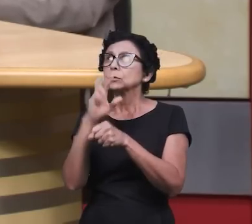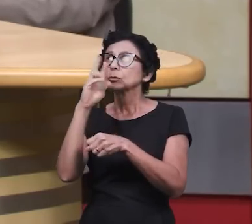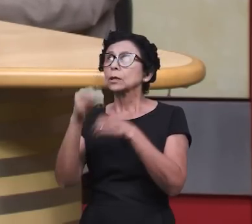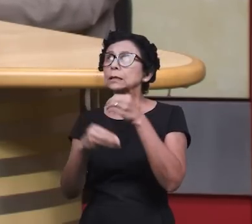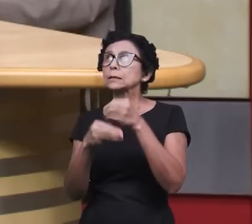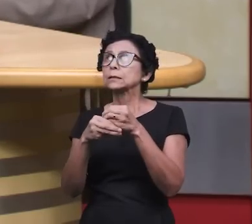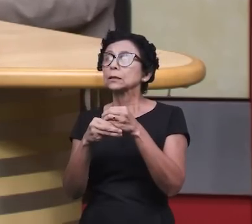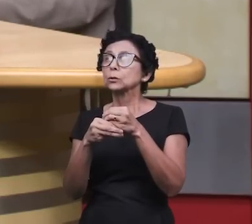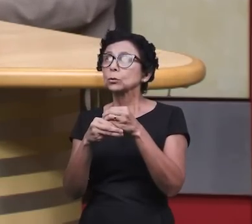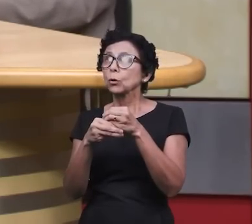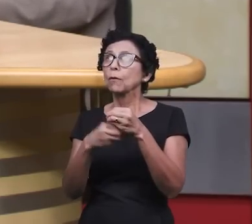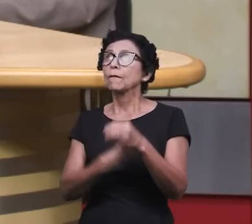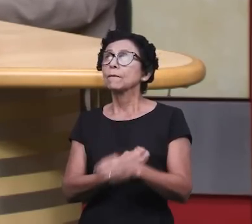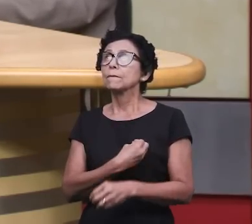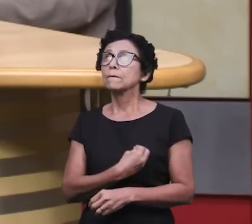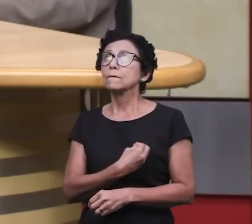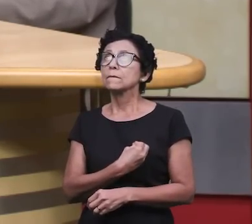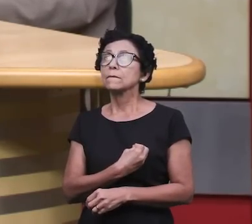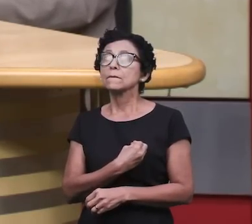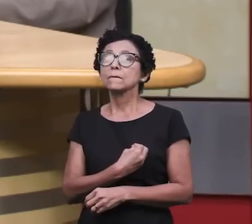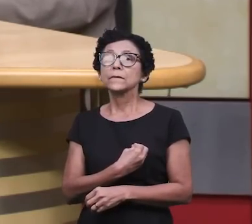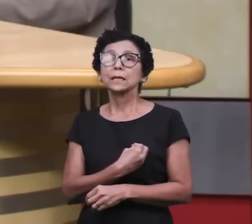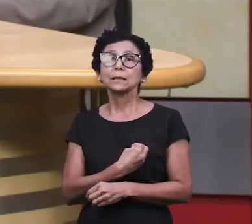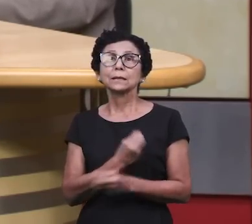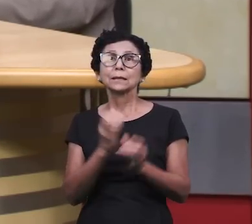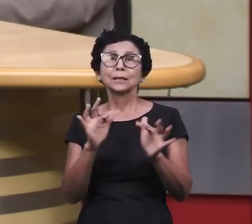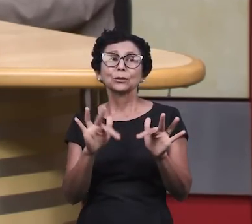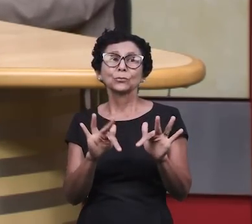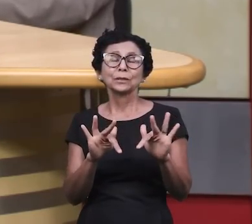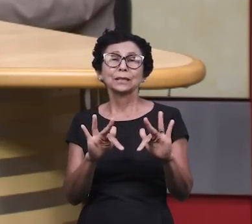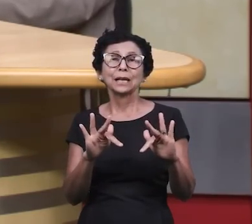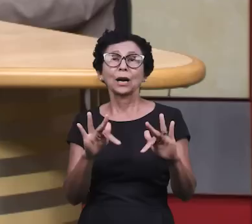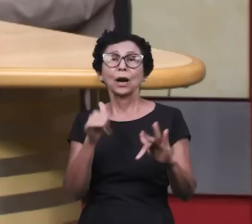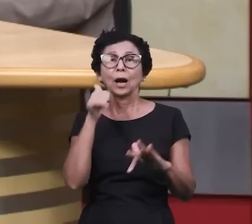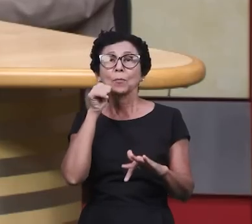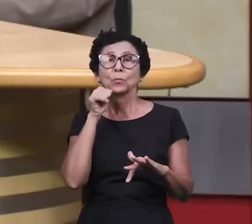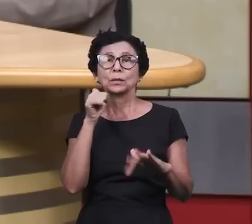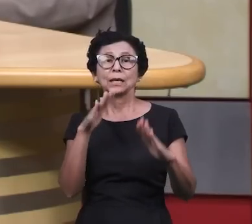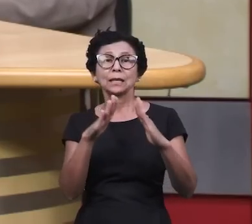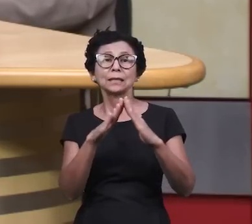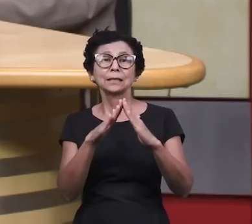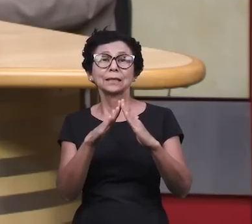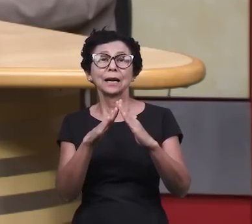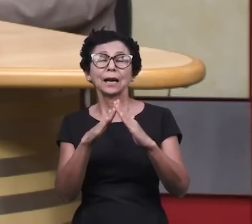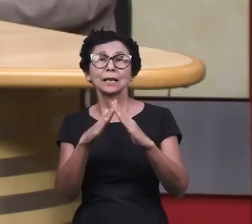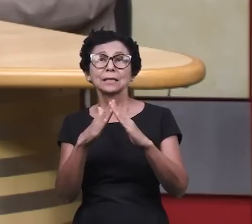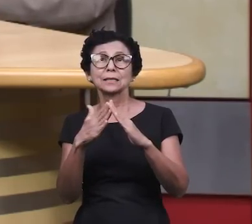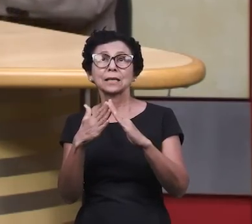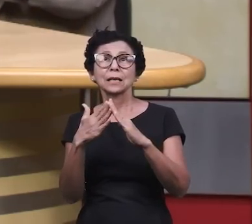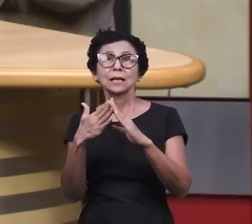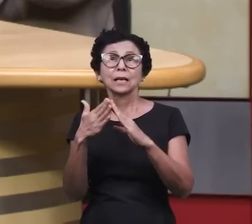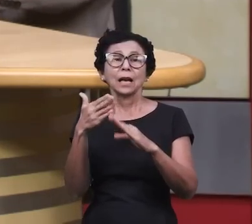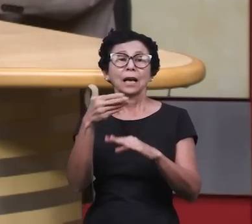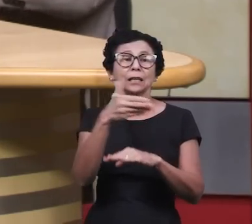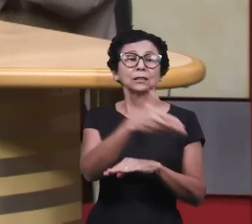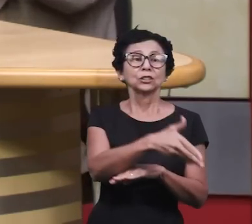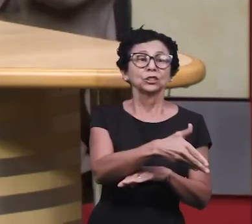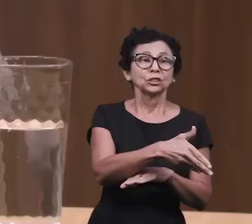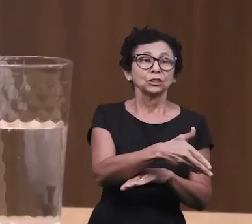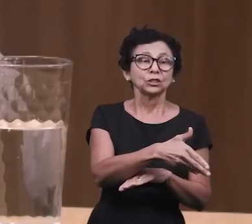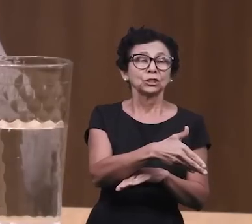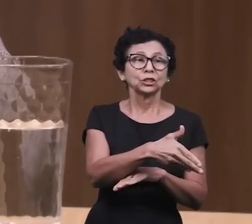revelação que o senhor tinha dado a ela. Ela chegou em casa e, nem